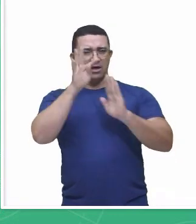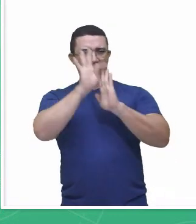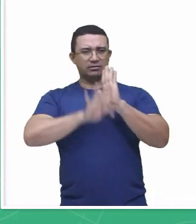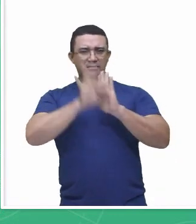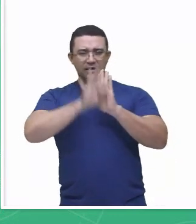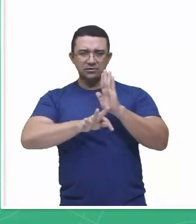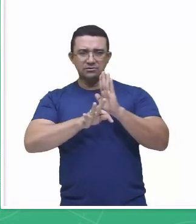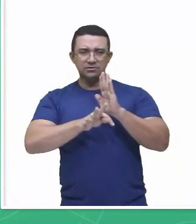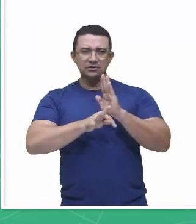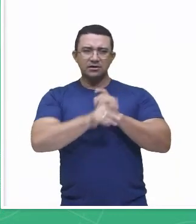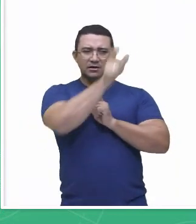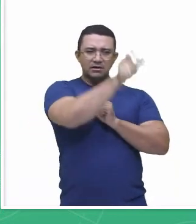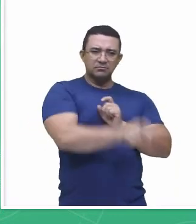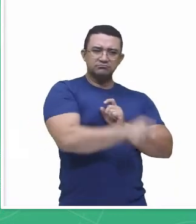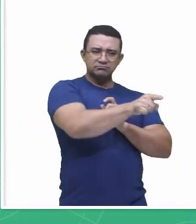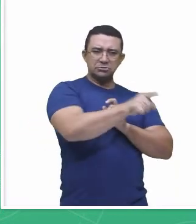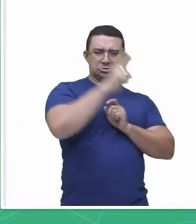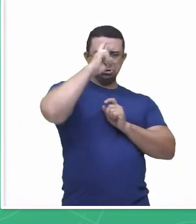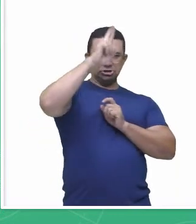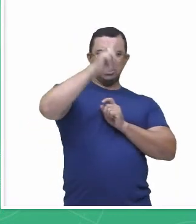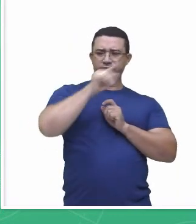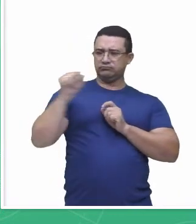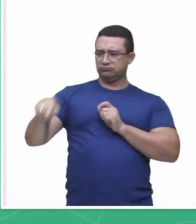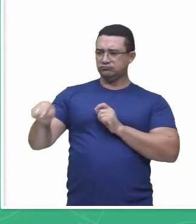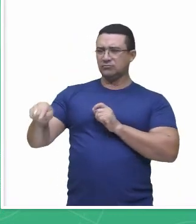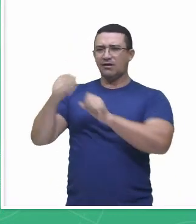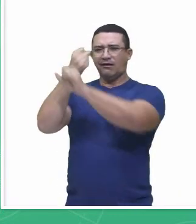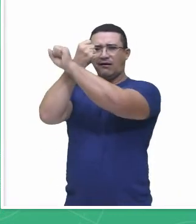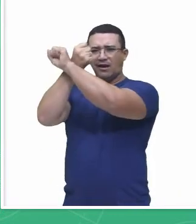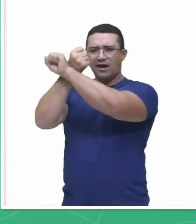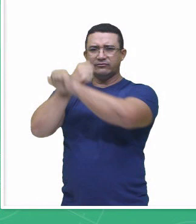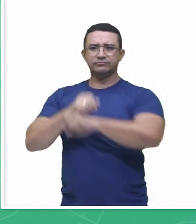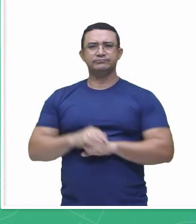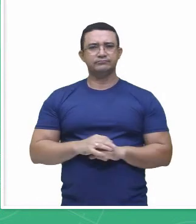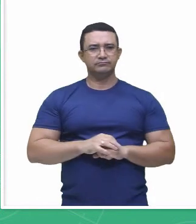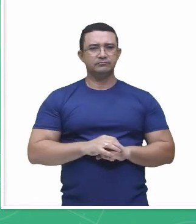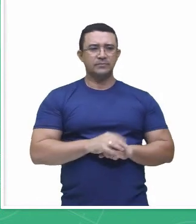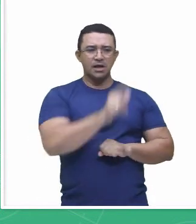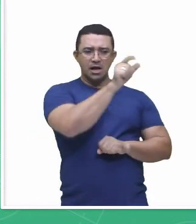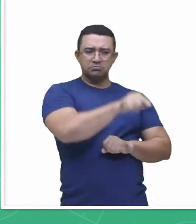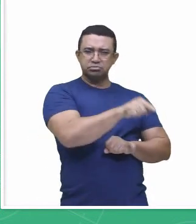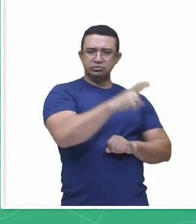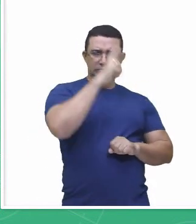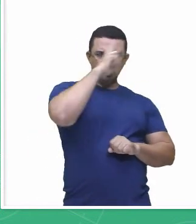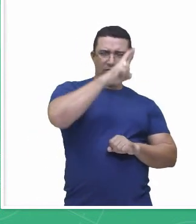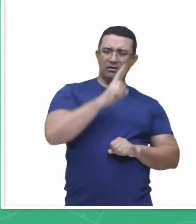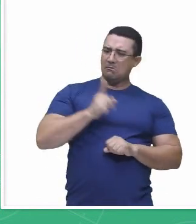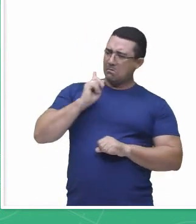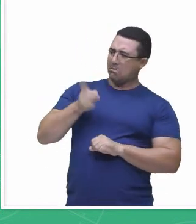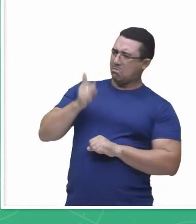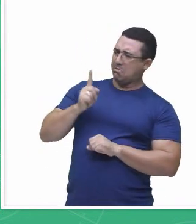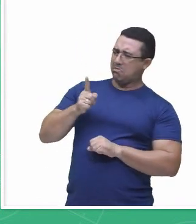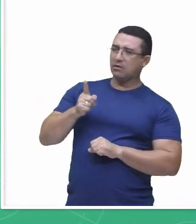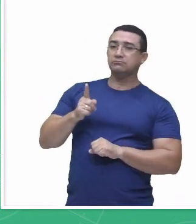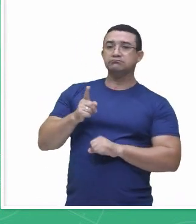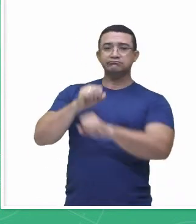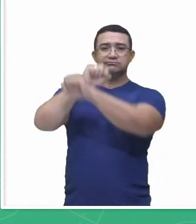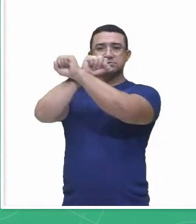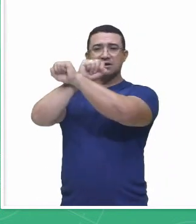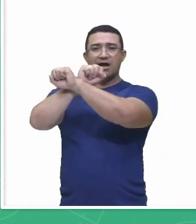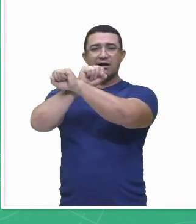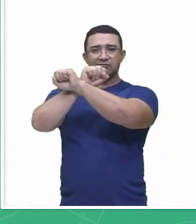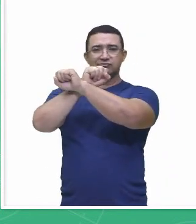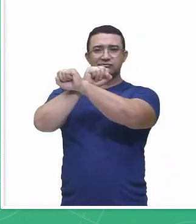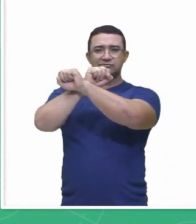e escravos, os senhores estão tratando-os. Tratando-os quem? Os escravos. E os escravos estão